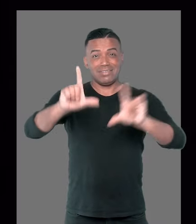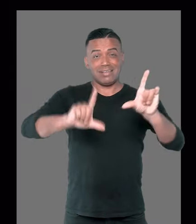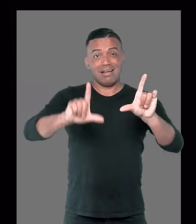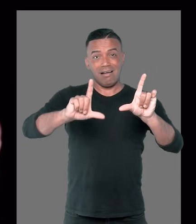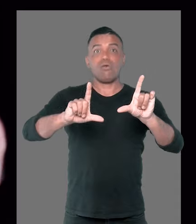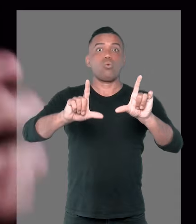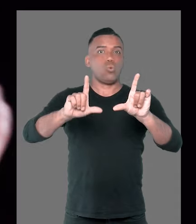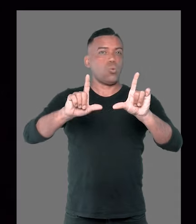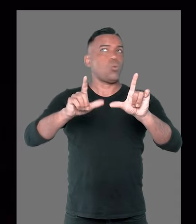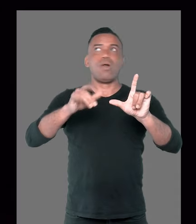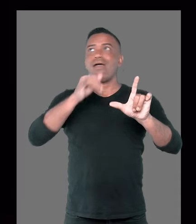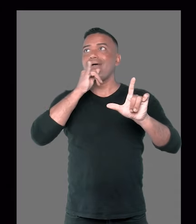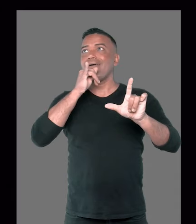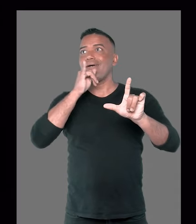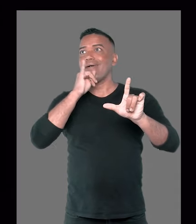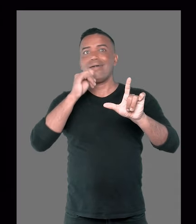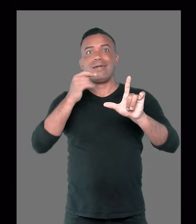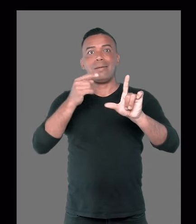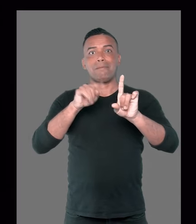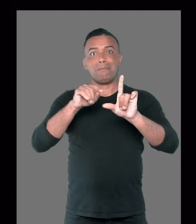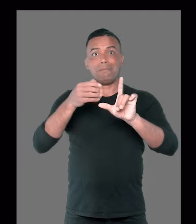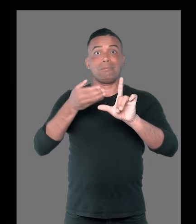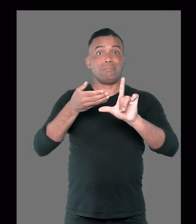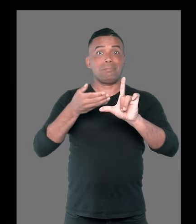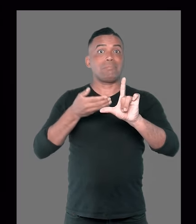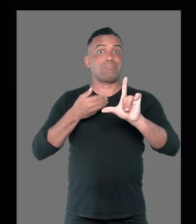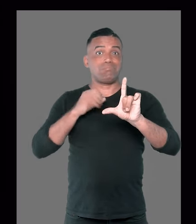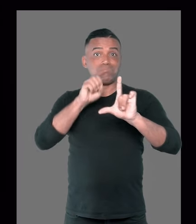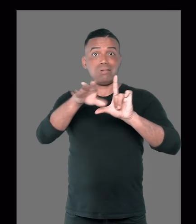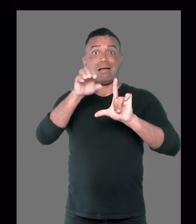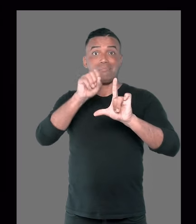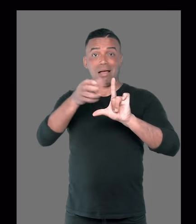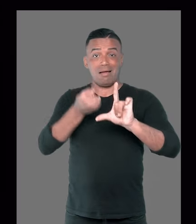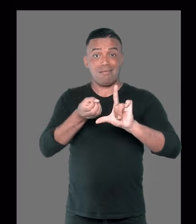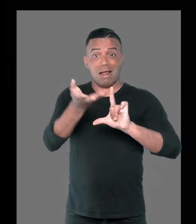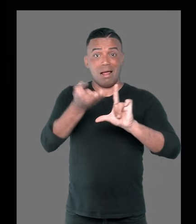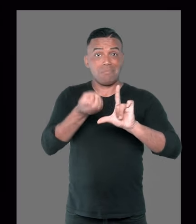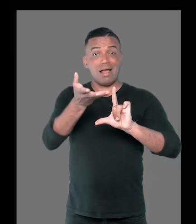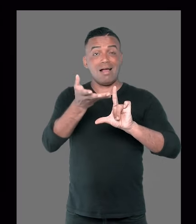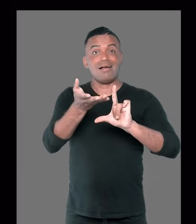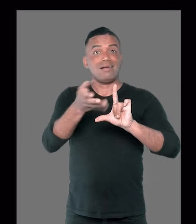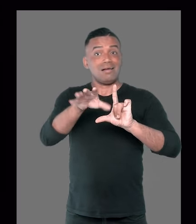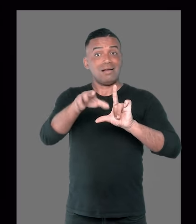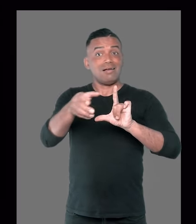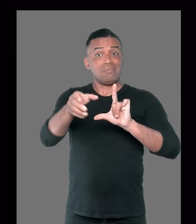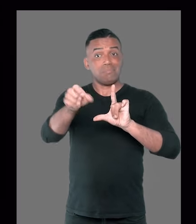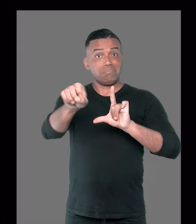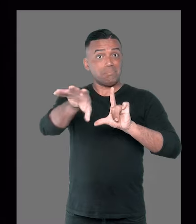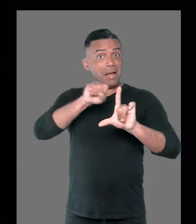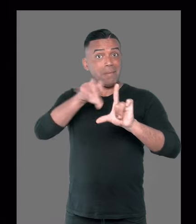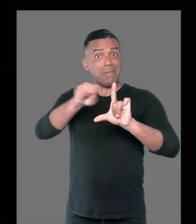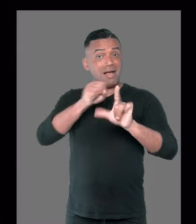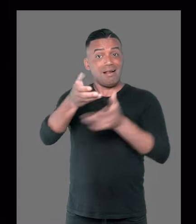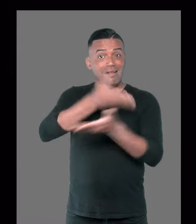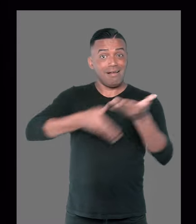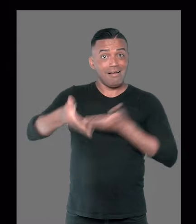lá ele não tem para cá ele não é multidirecional as redes sociais as plataformas